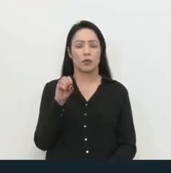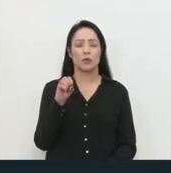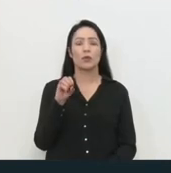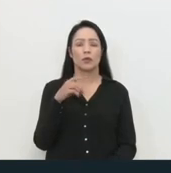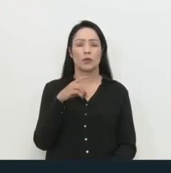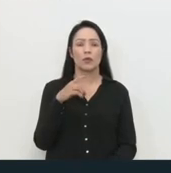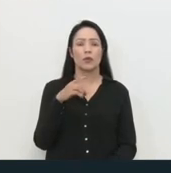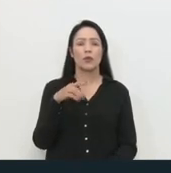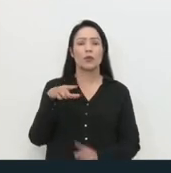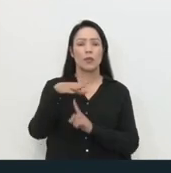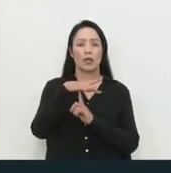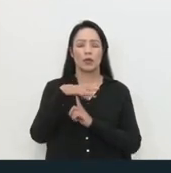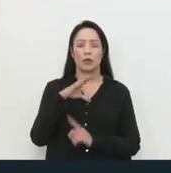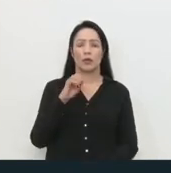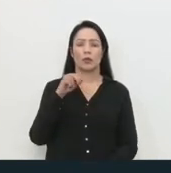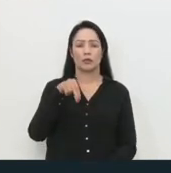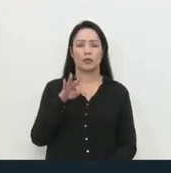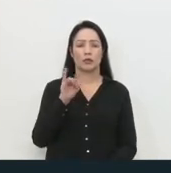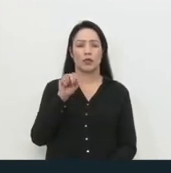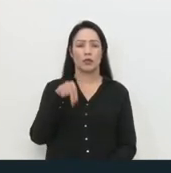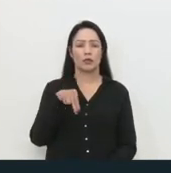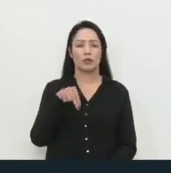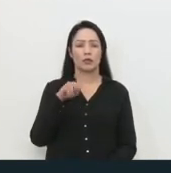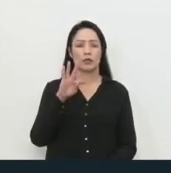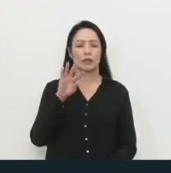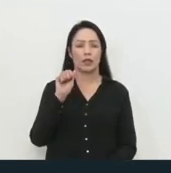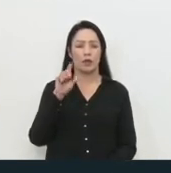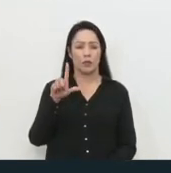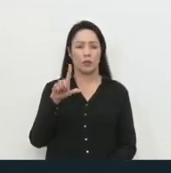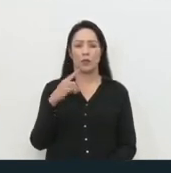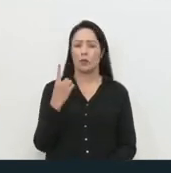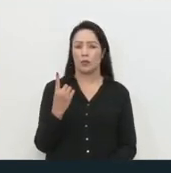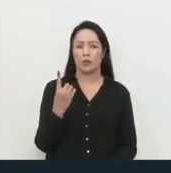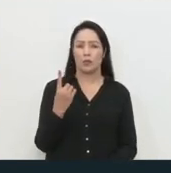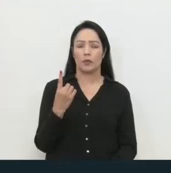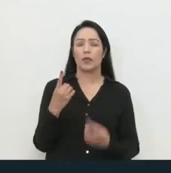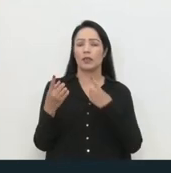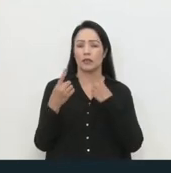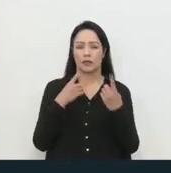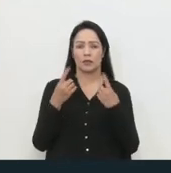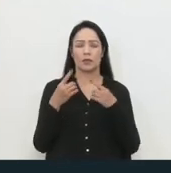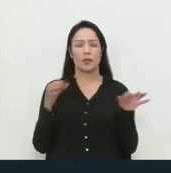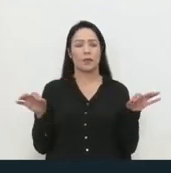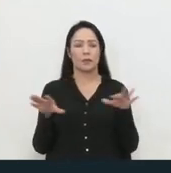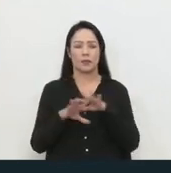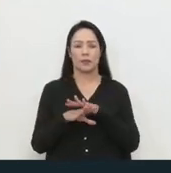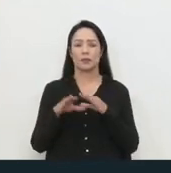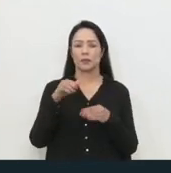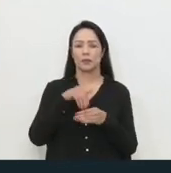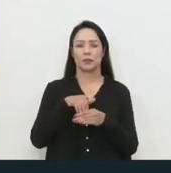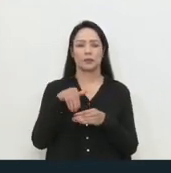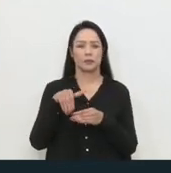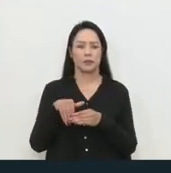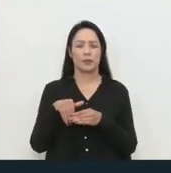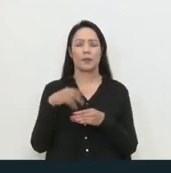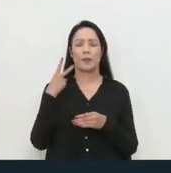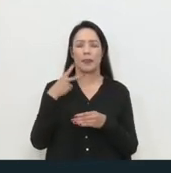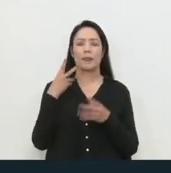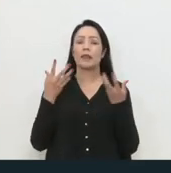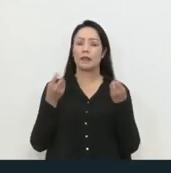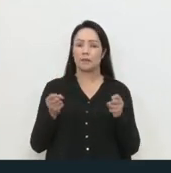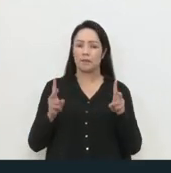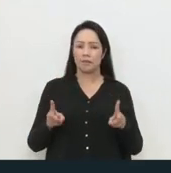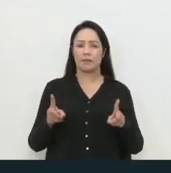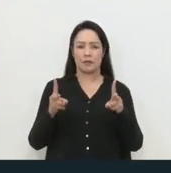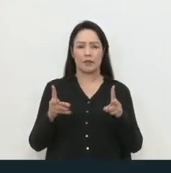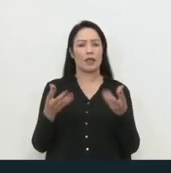1 autora vereadora Sandra Gileno em discussão encerrado a discussão em votação os vereadores favoráveis